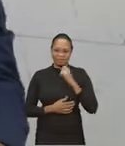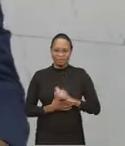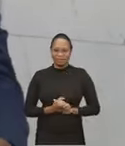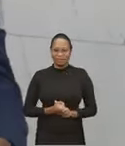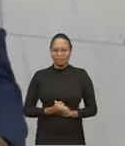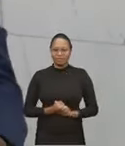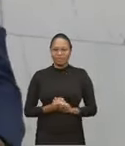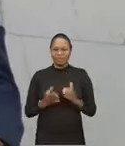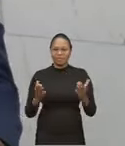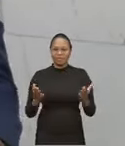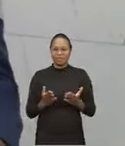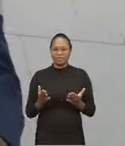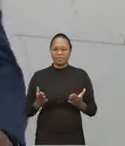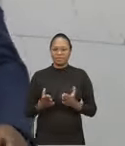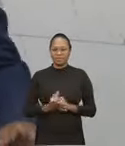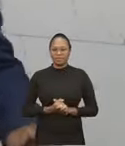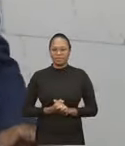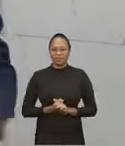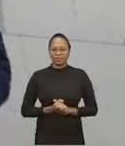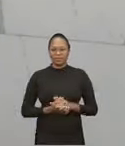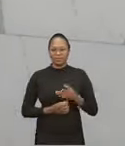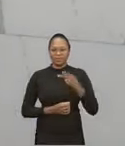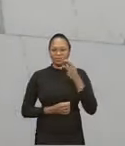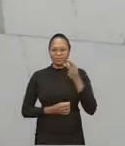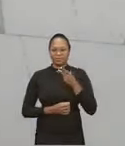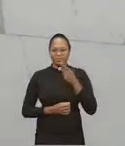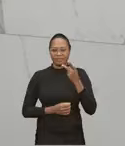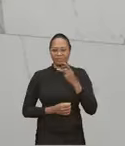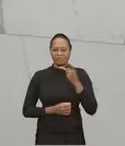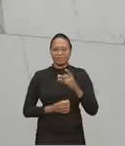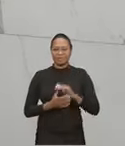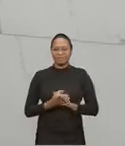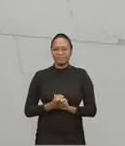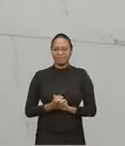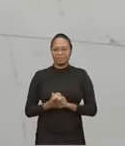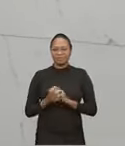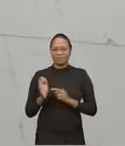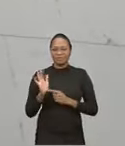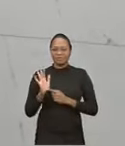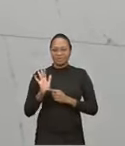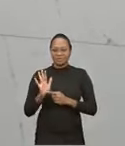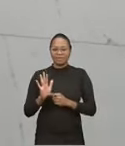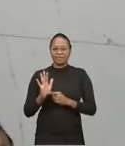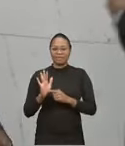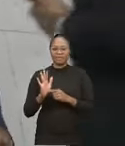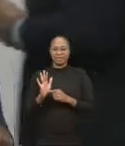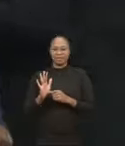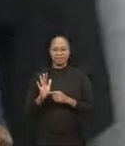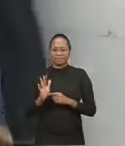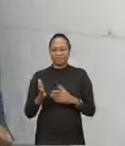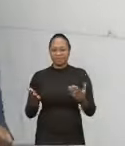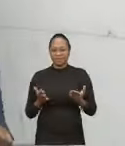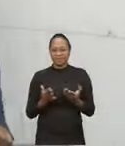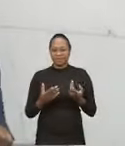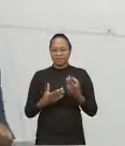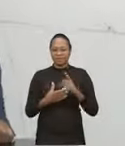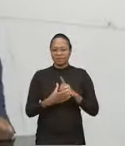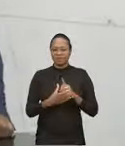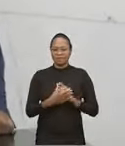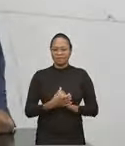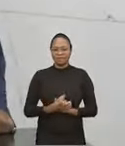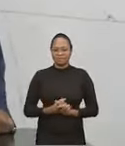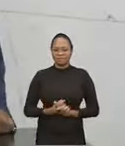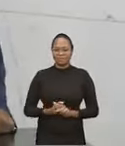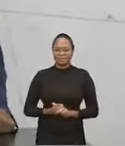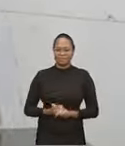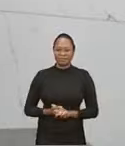hoje eu venho aqui falar a respeito de uma indicação que nós viemos fazer aqui hoje nessa casa, a respeito